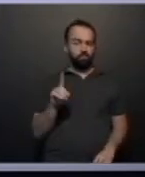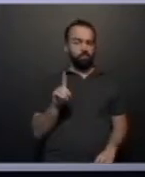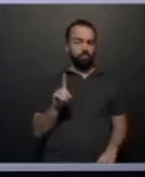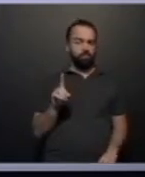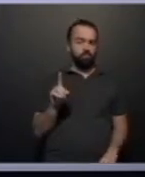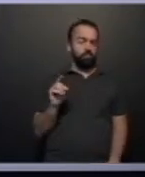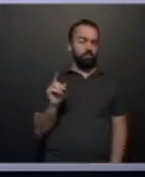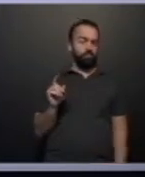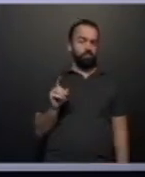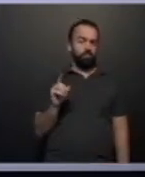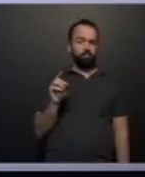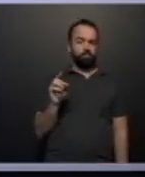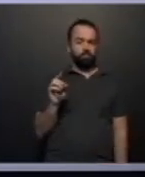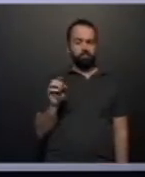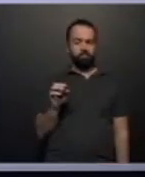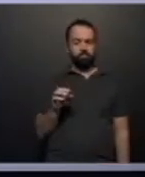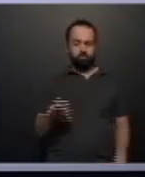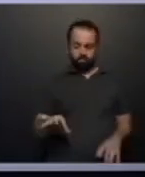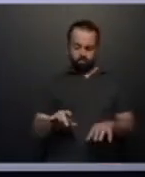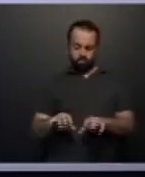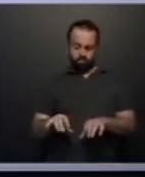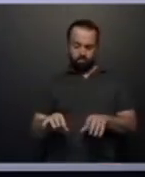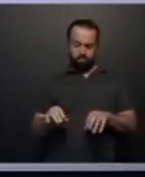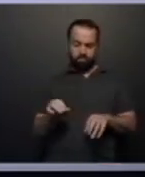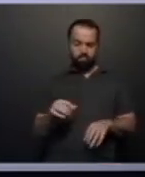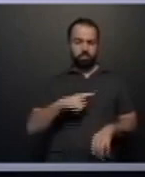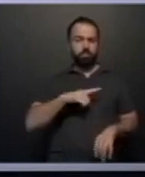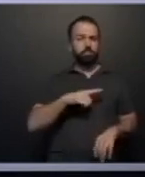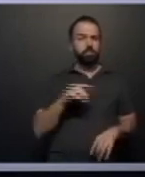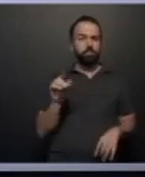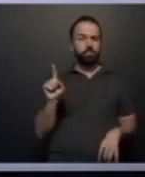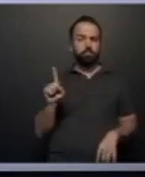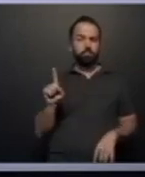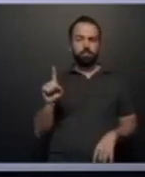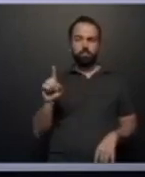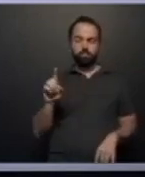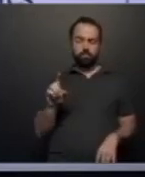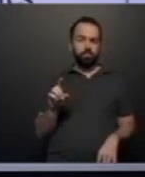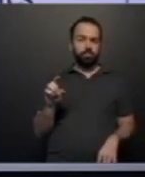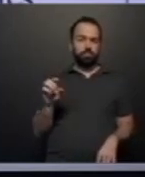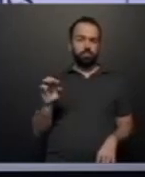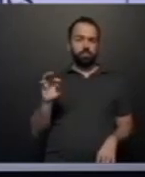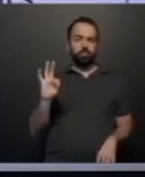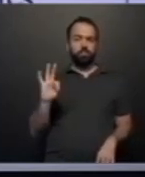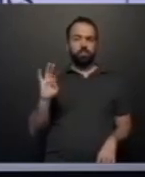terabyte, na casa dos trilhões de bytes.